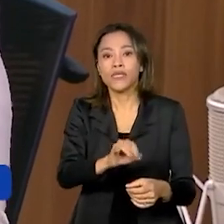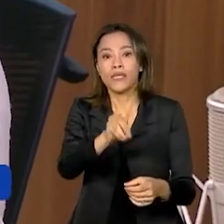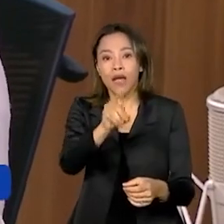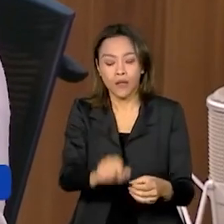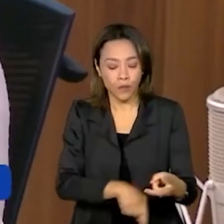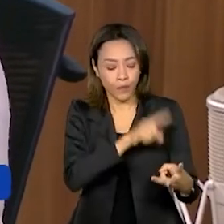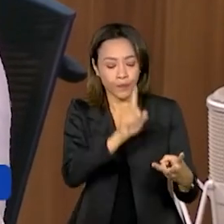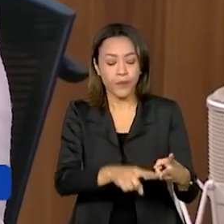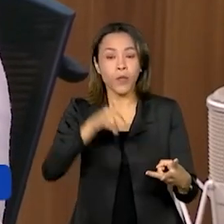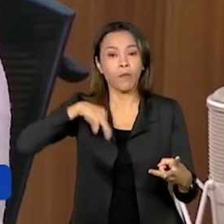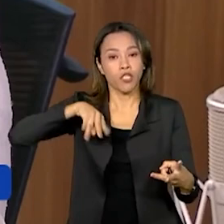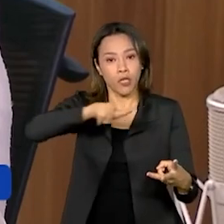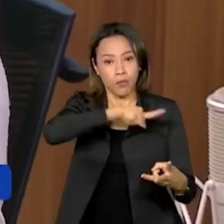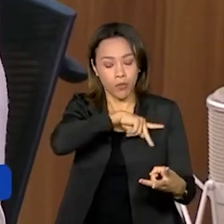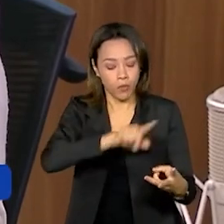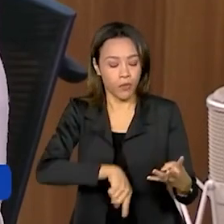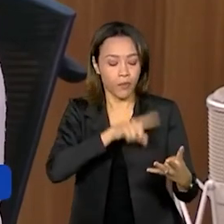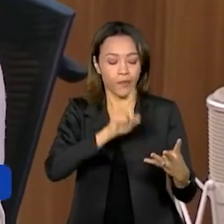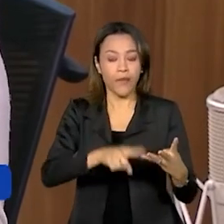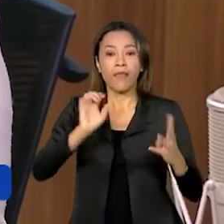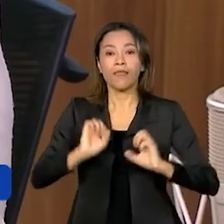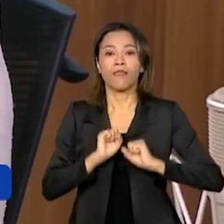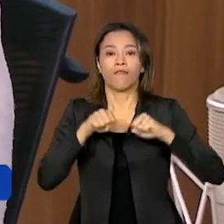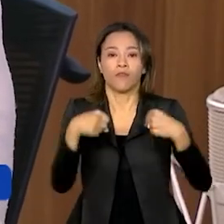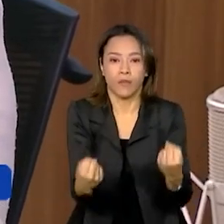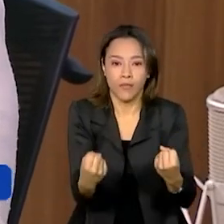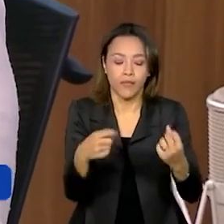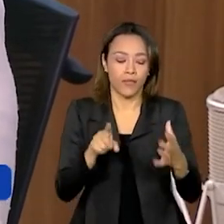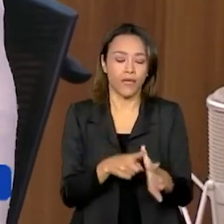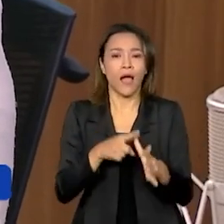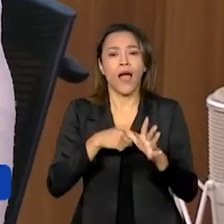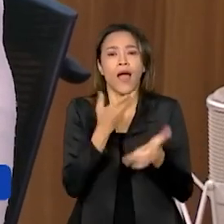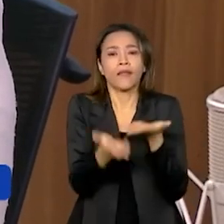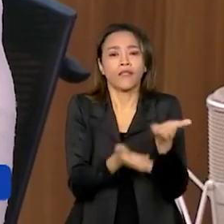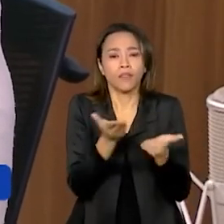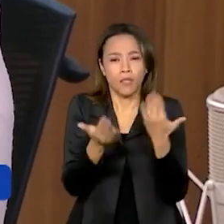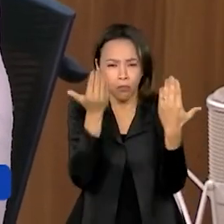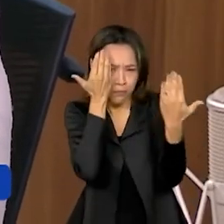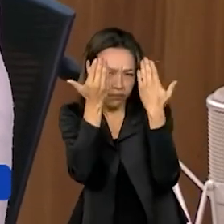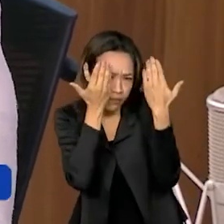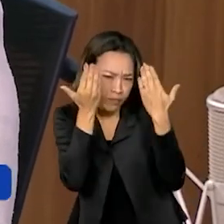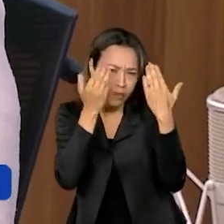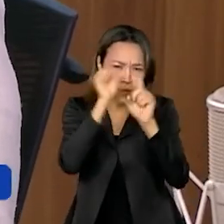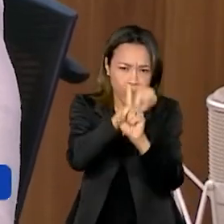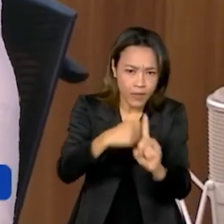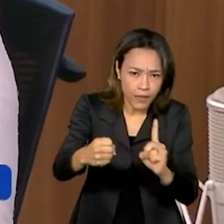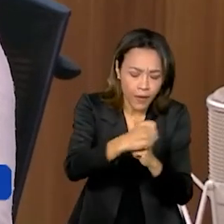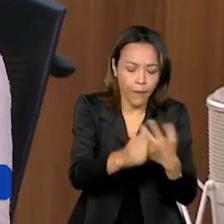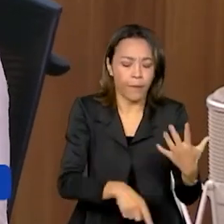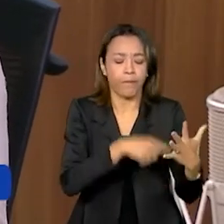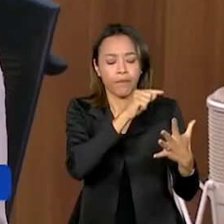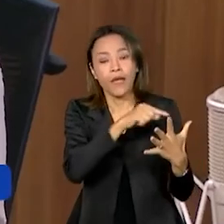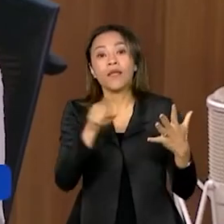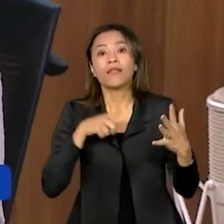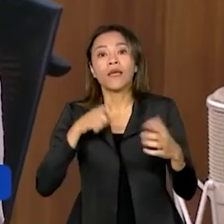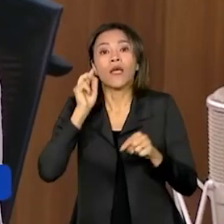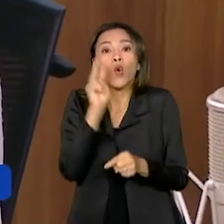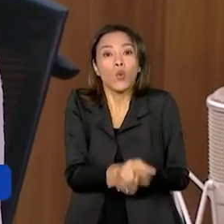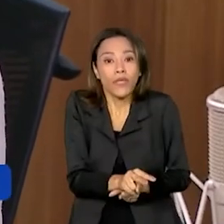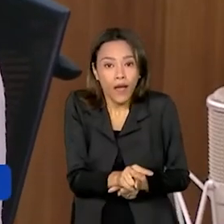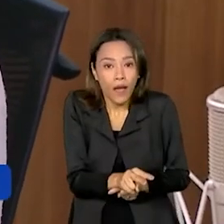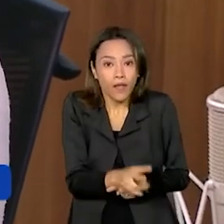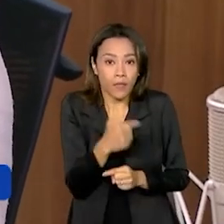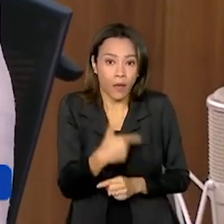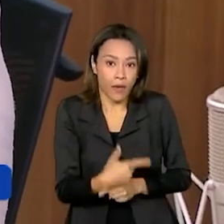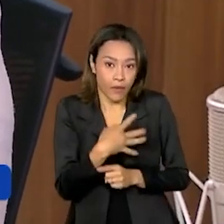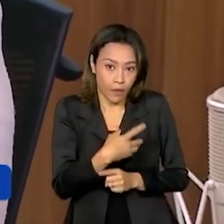especializado, a Defensoria Pública, ela tem o atendimento psicossocial. Ela tem um abrigamento provisório para